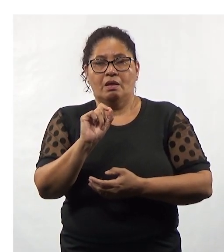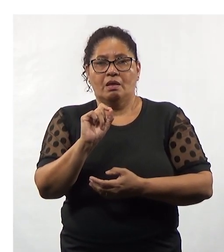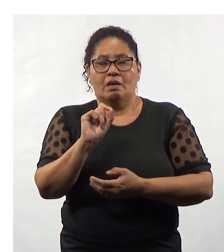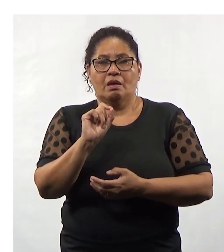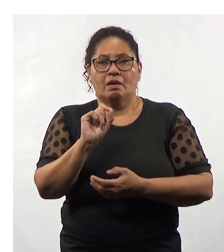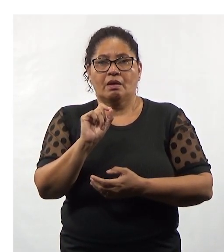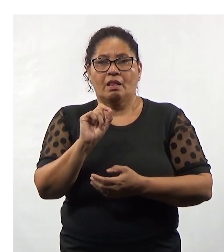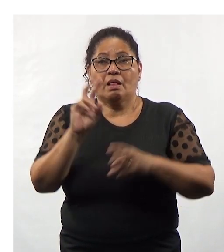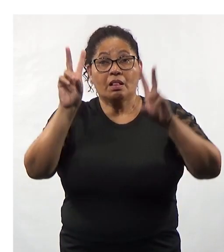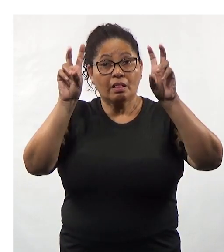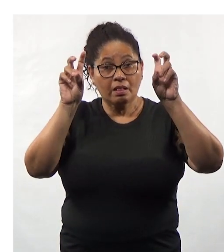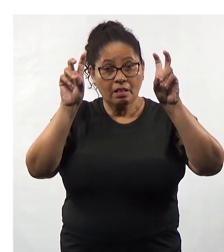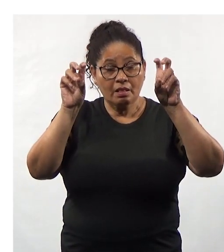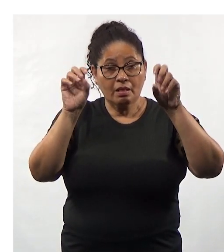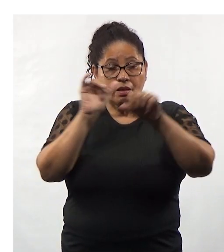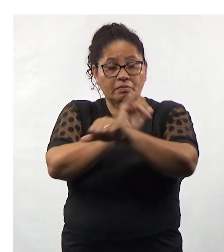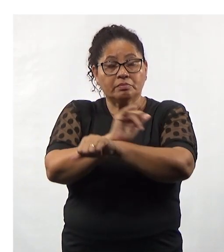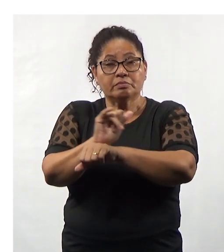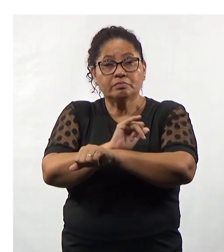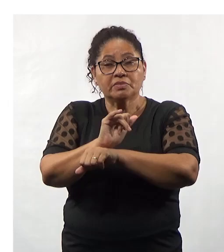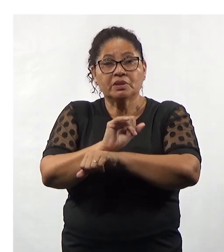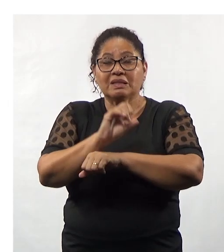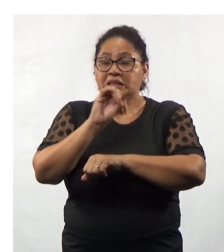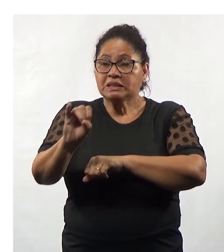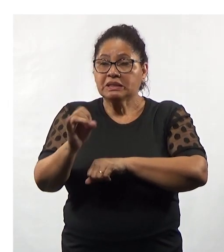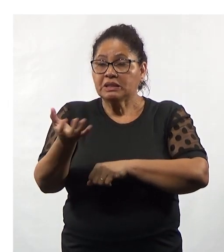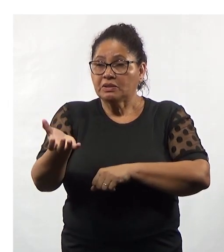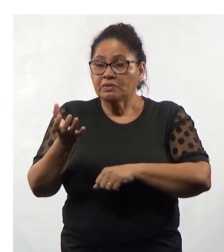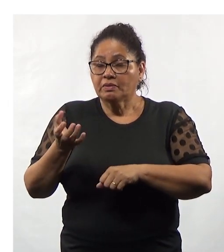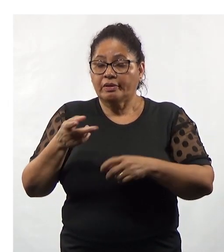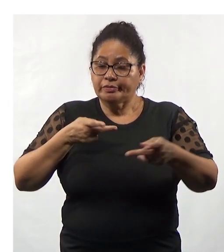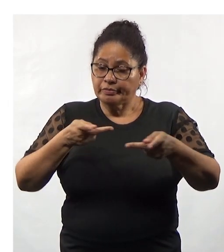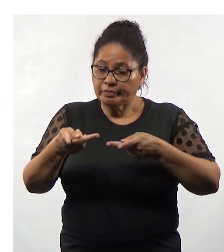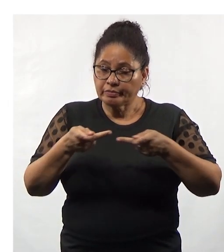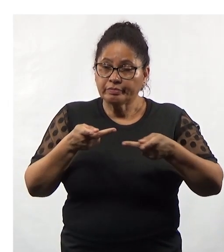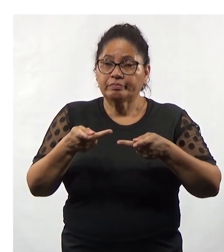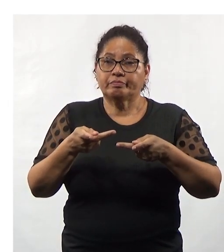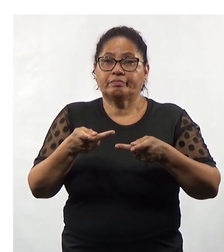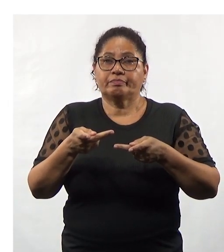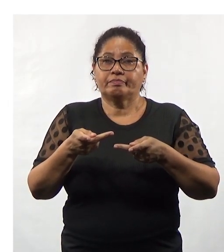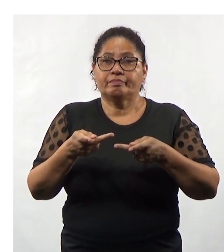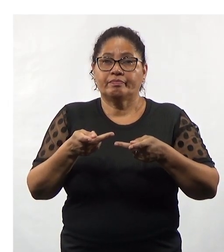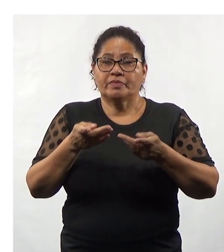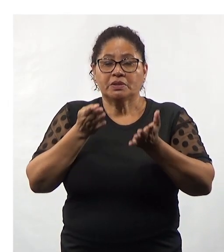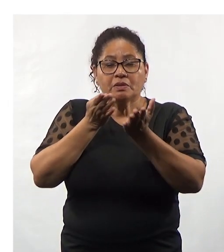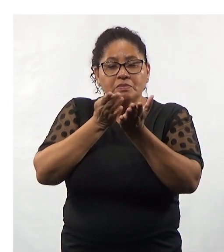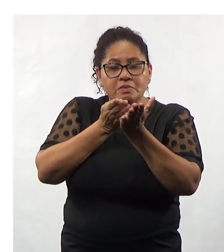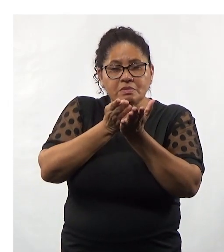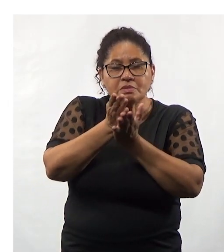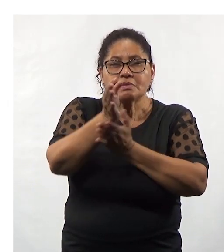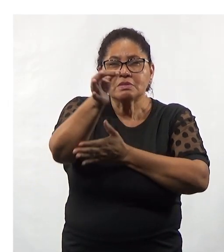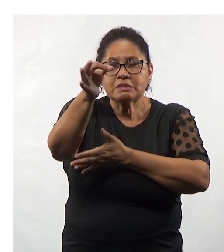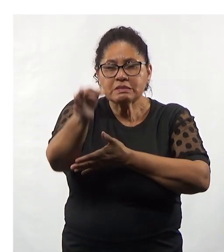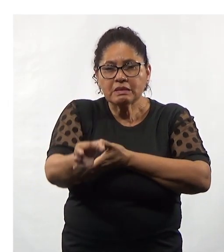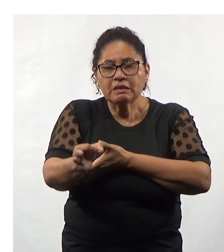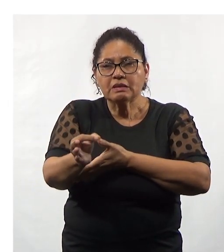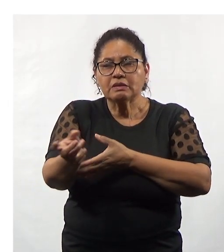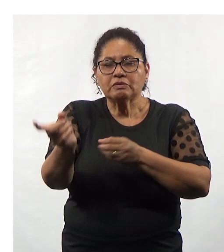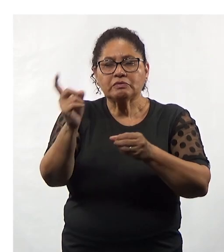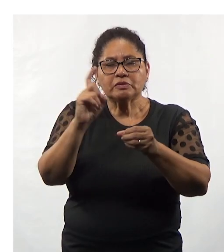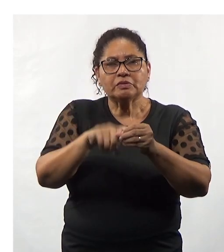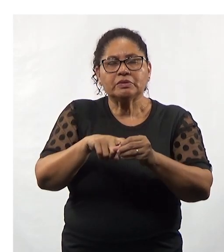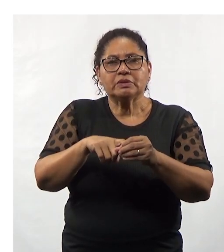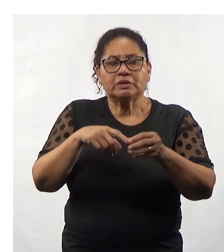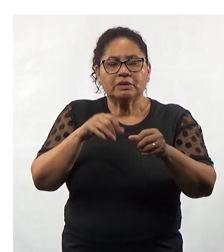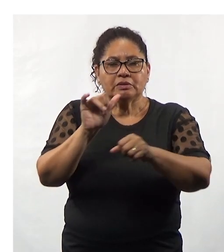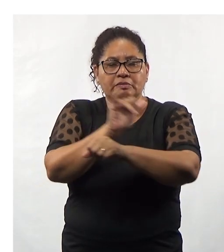àquele tema estratégico. Então, se eu quero ter projetos que estão alinhados, estão voltados